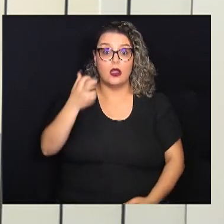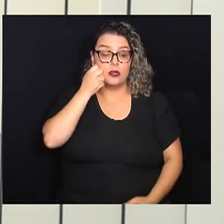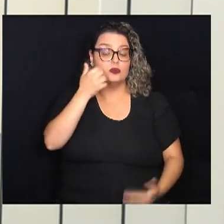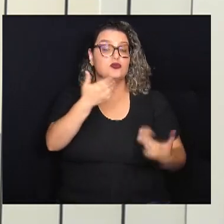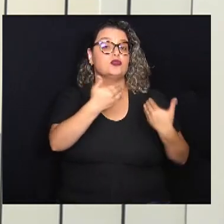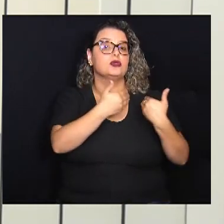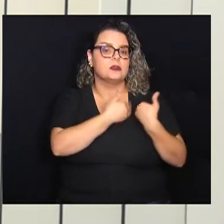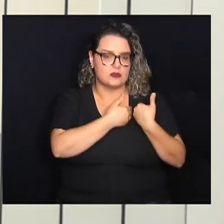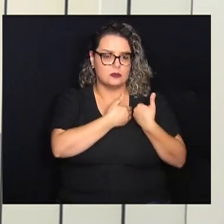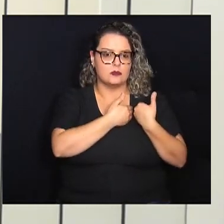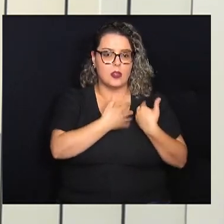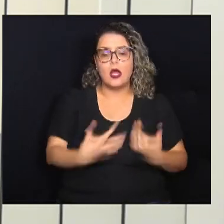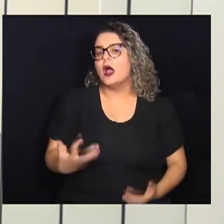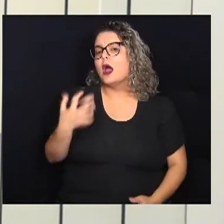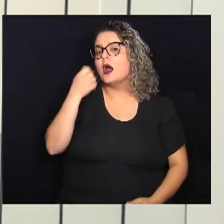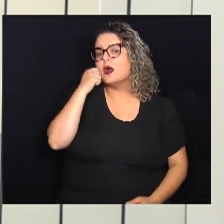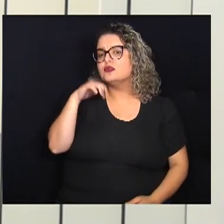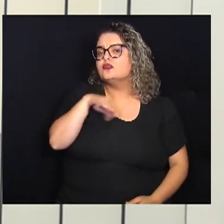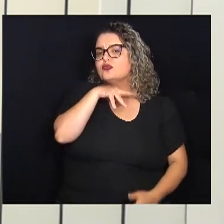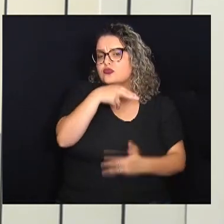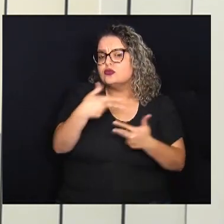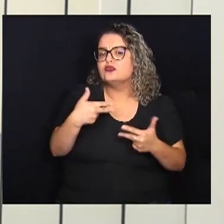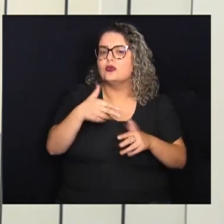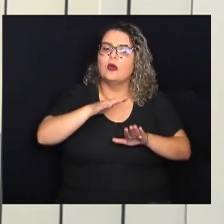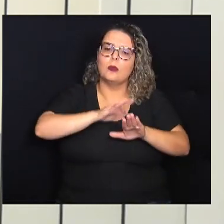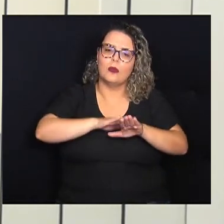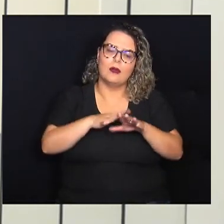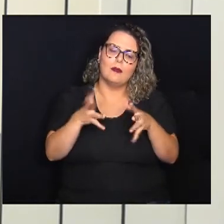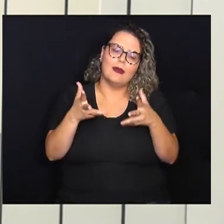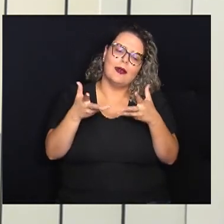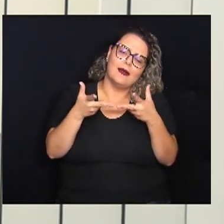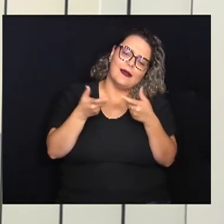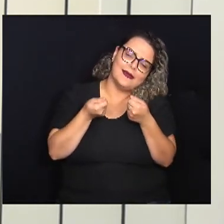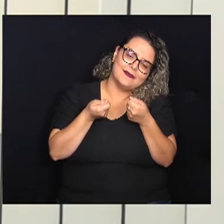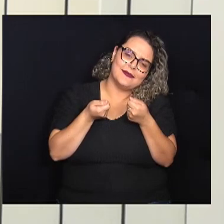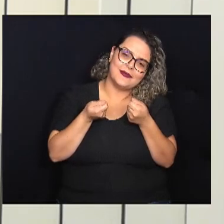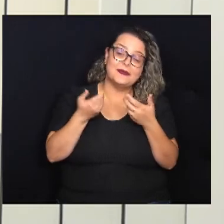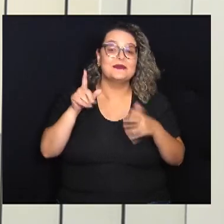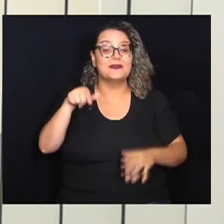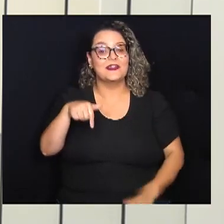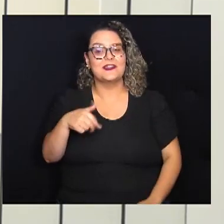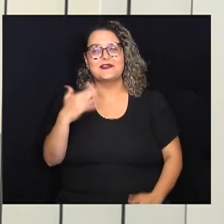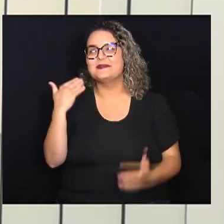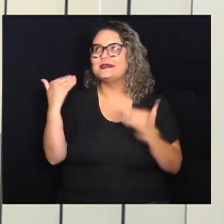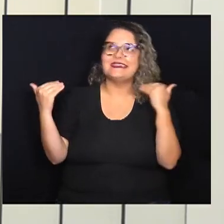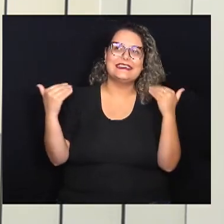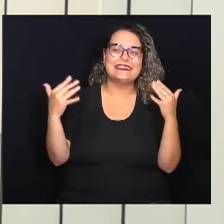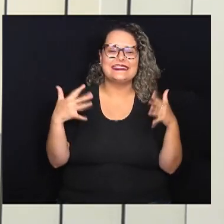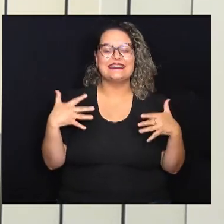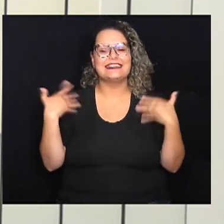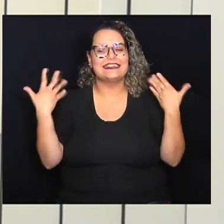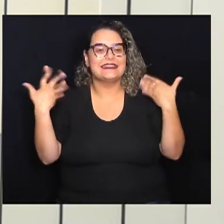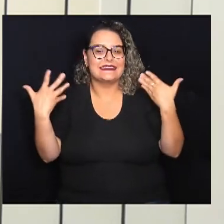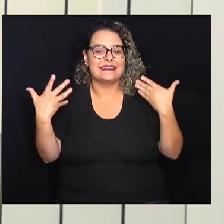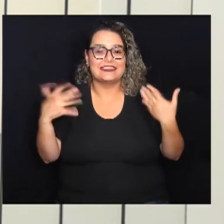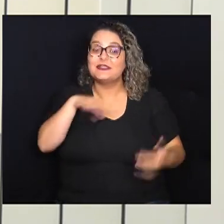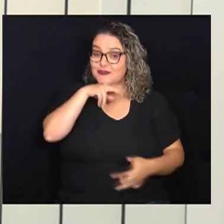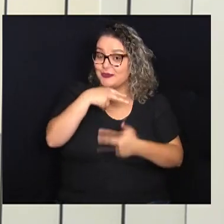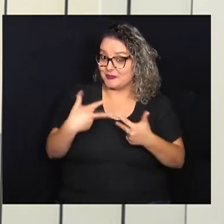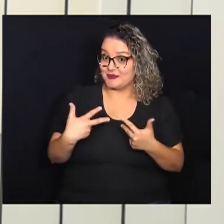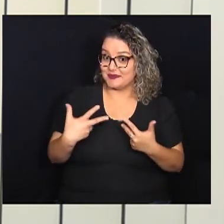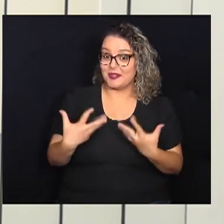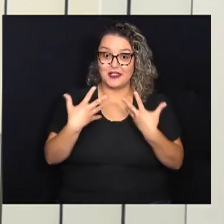por aqui. Você pode acompanhar esse e nossos outros quadros da programação no YouTube da TV Câmara Campinas e também